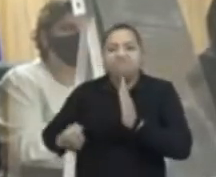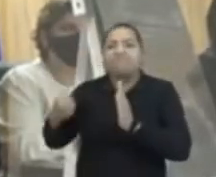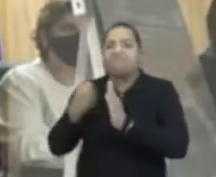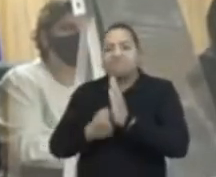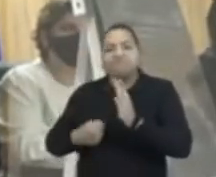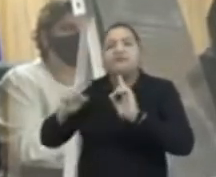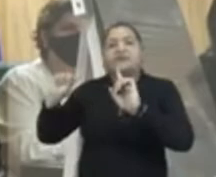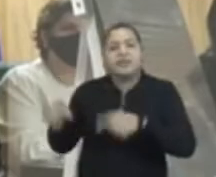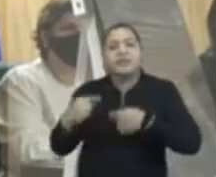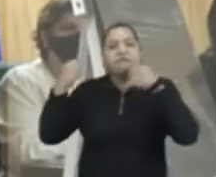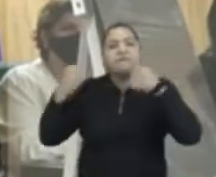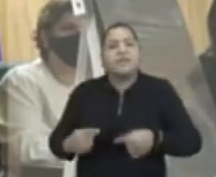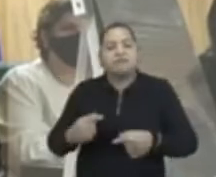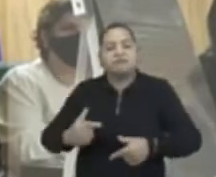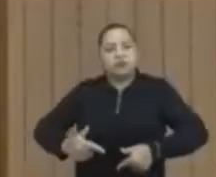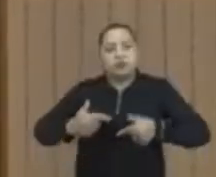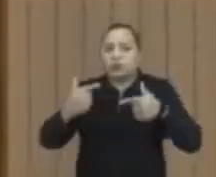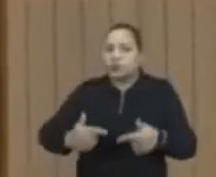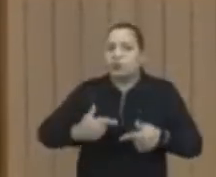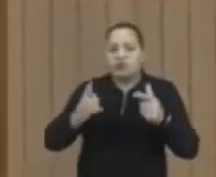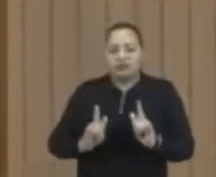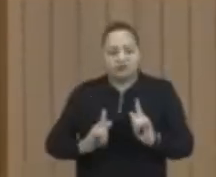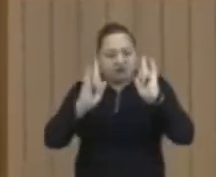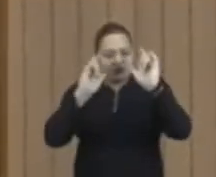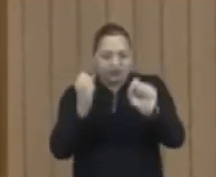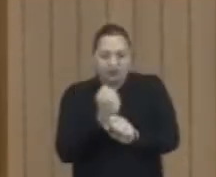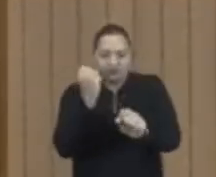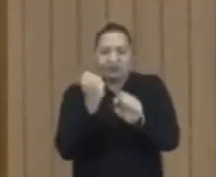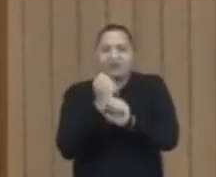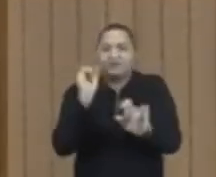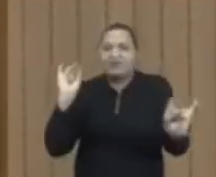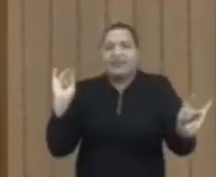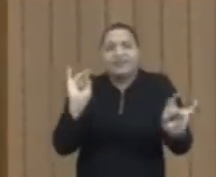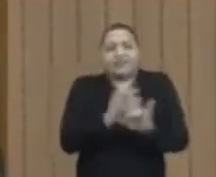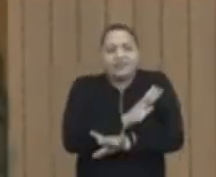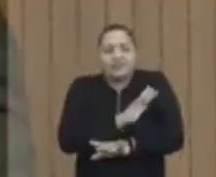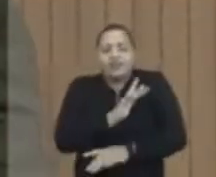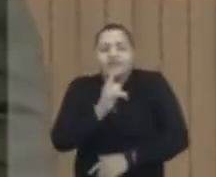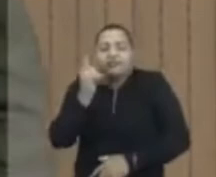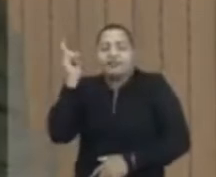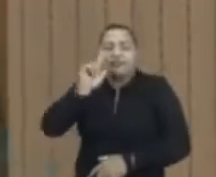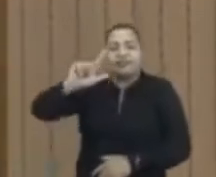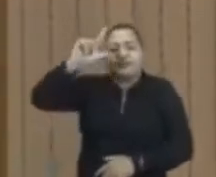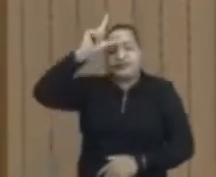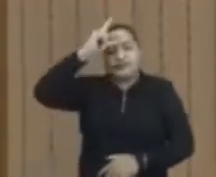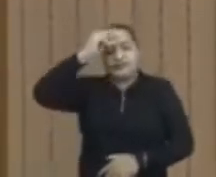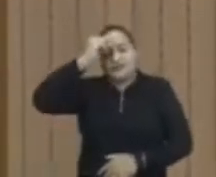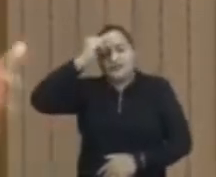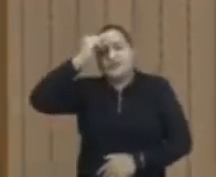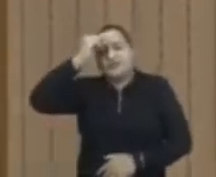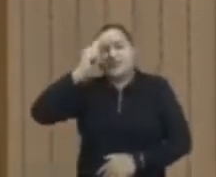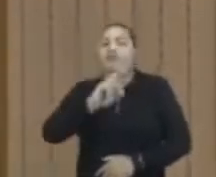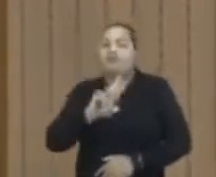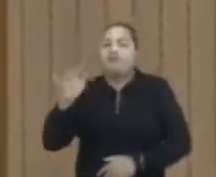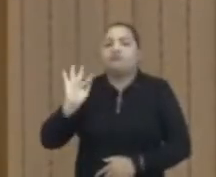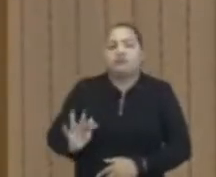tantos desafios, tantas lutas aqui para consolidação, para obra, conseguimos. Finalmente conseguimos e vamos continuar